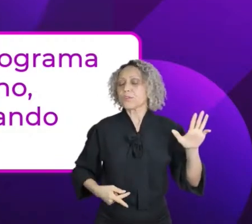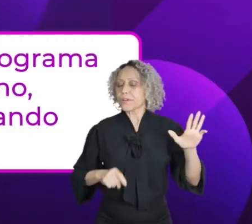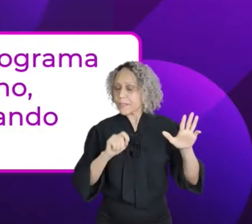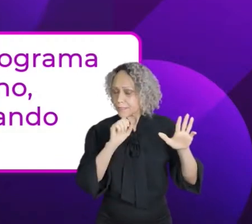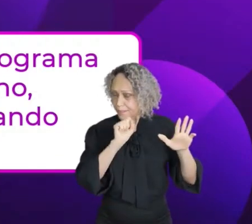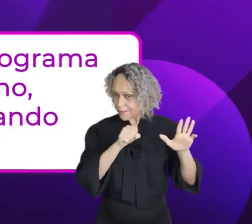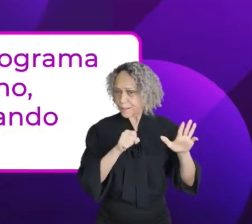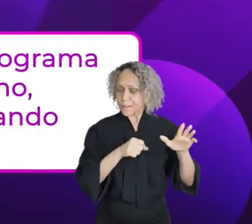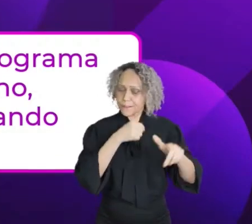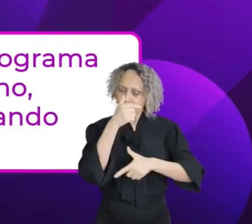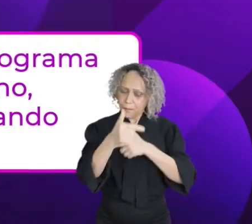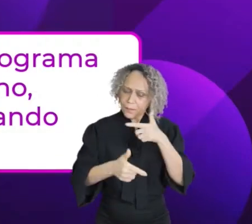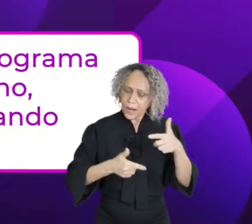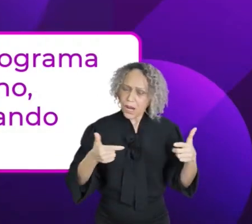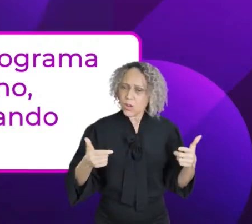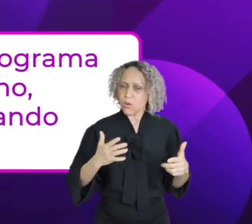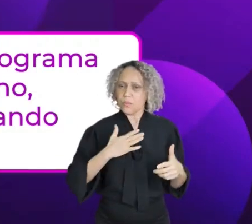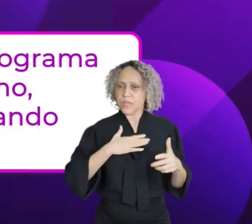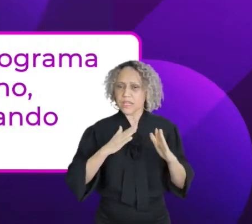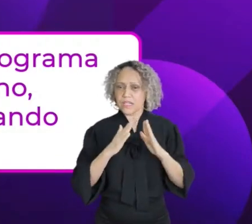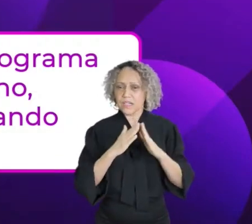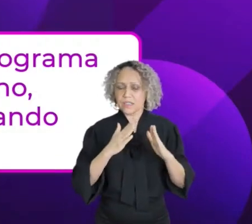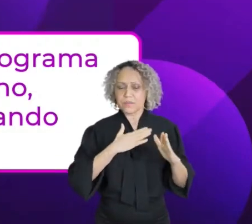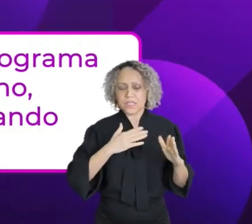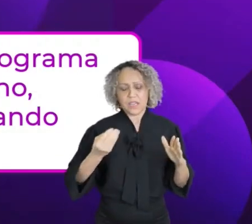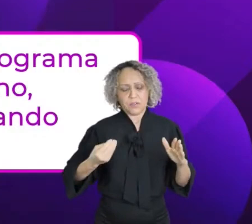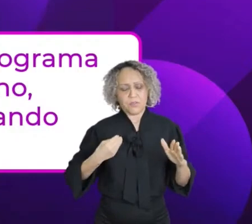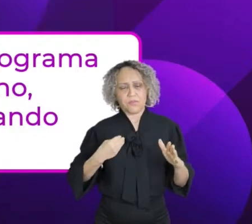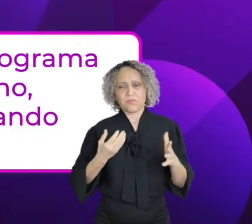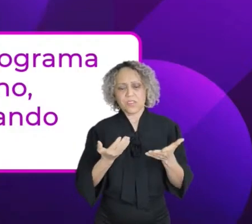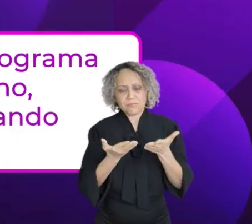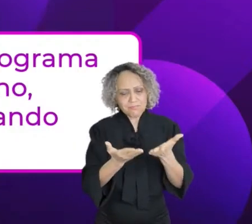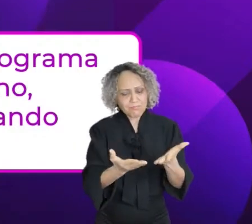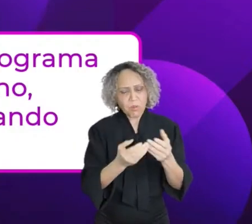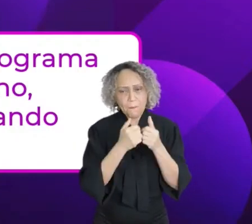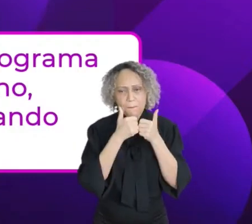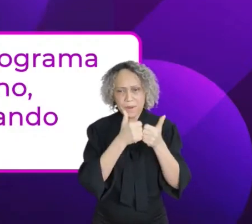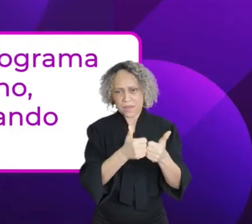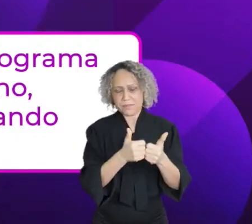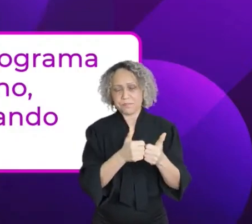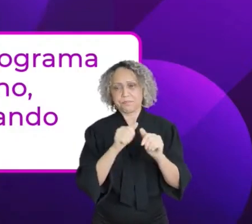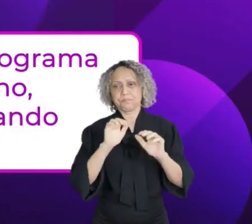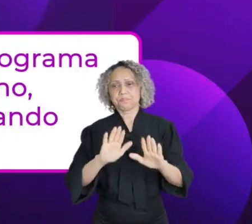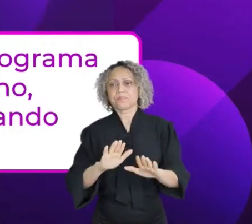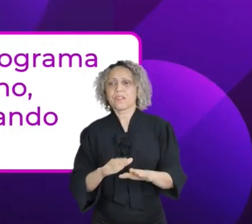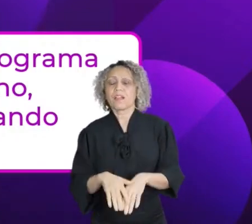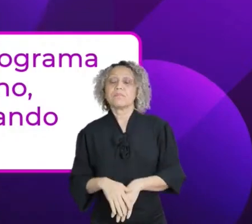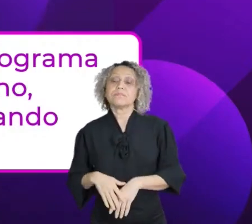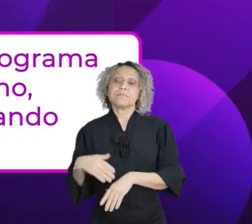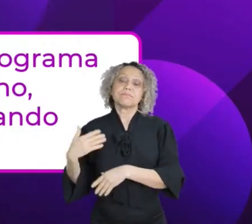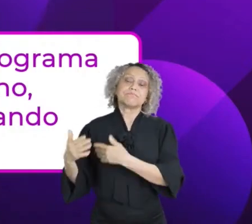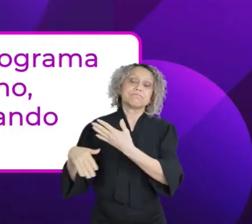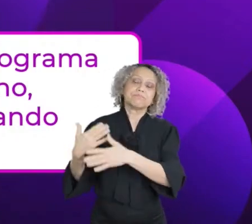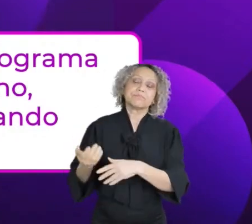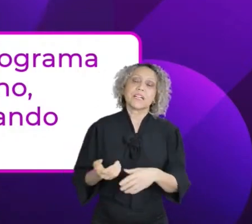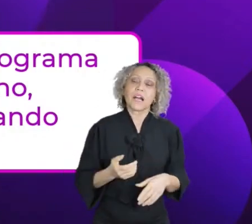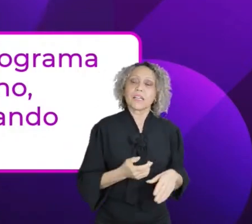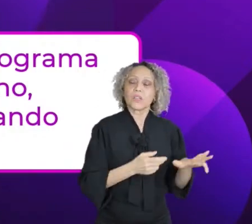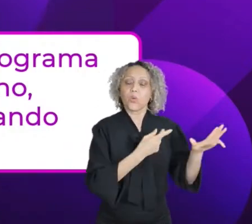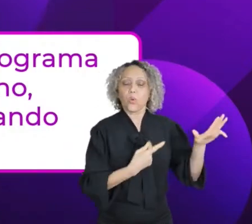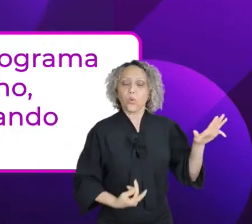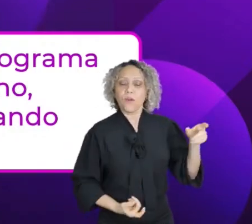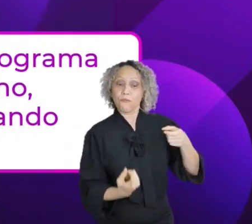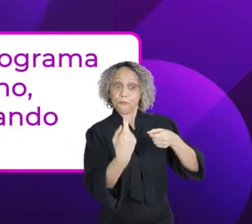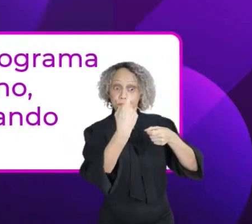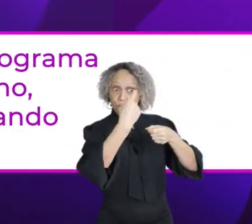2023, quando a gente reassume o governo, a gente relança, né, o programa Minha Casa Minha